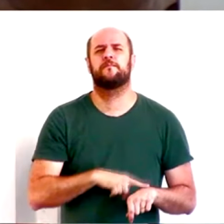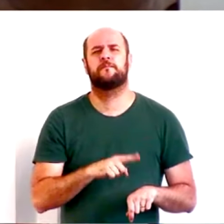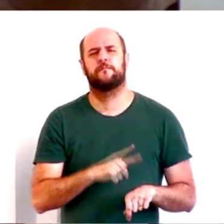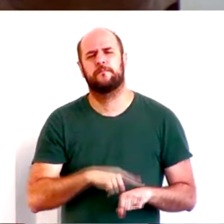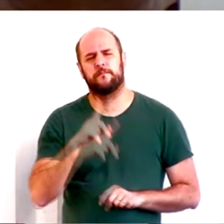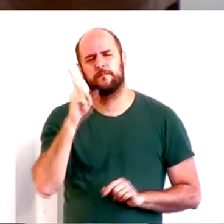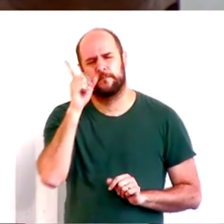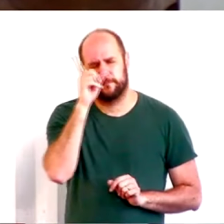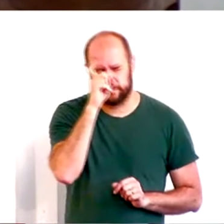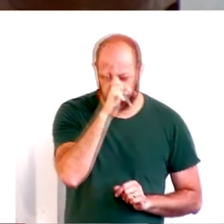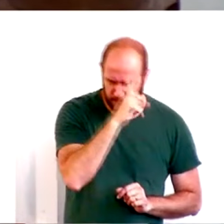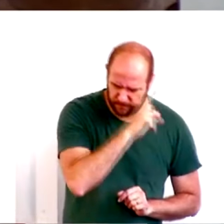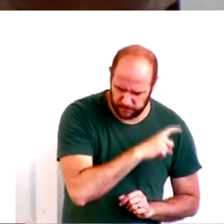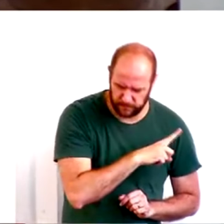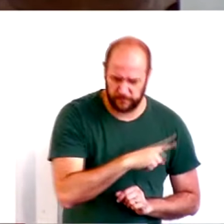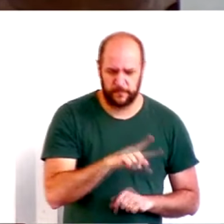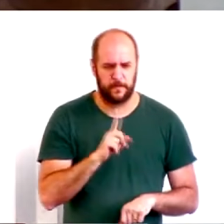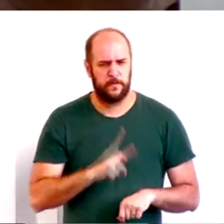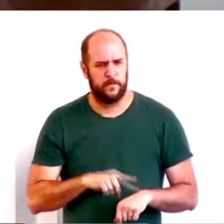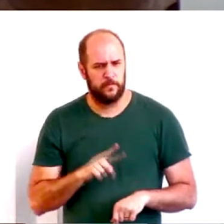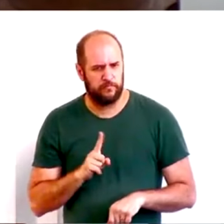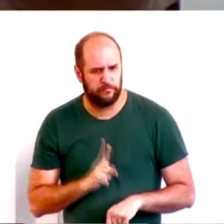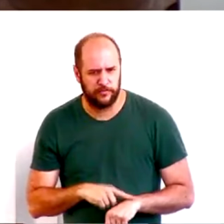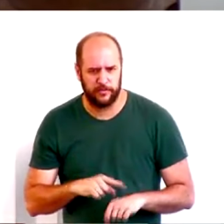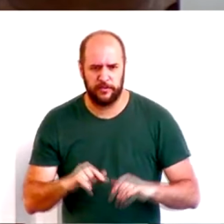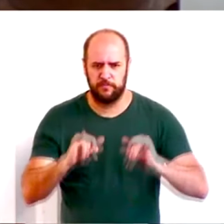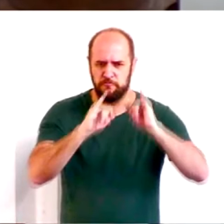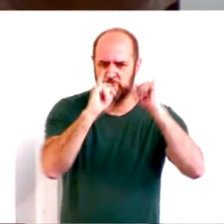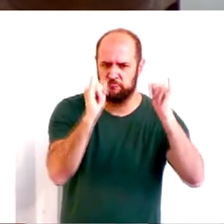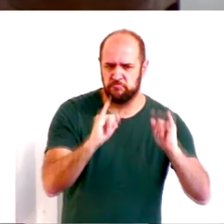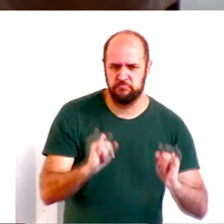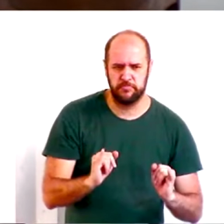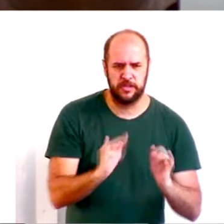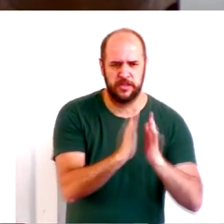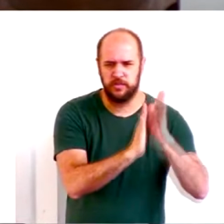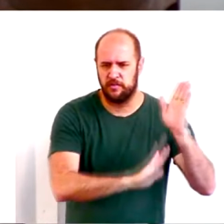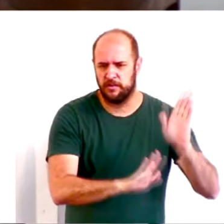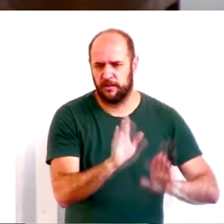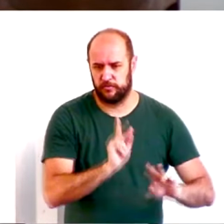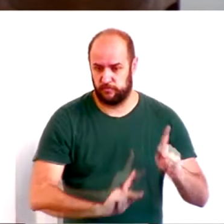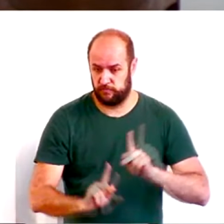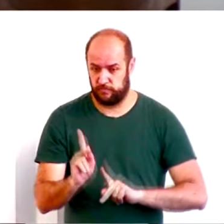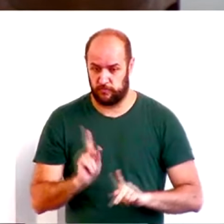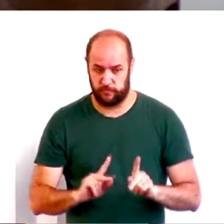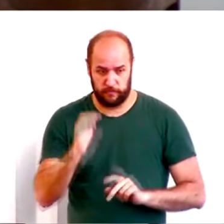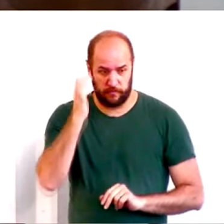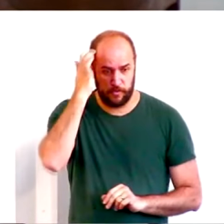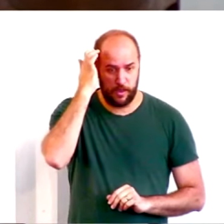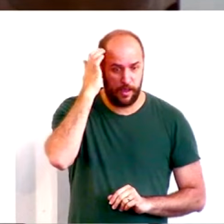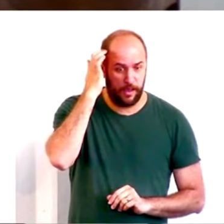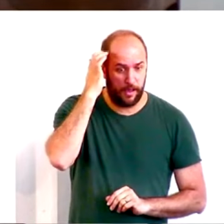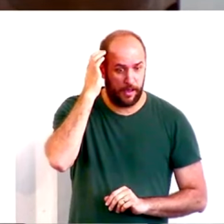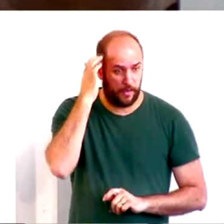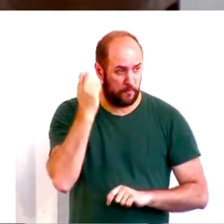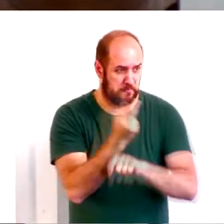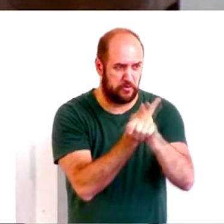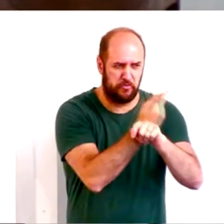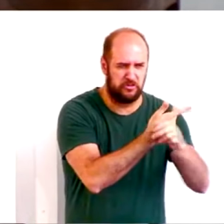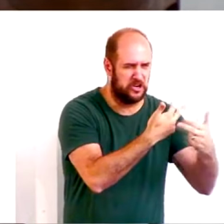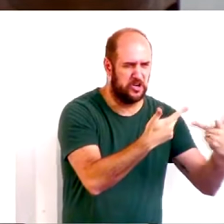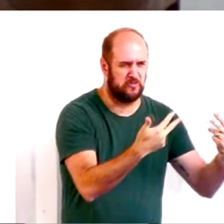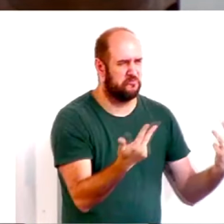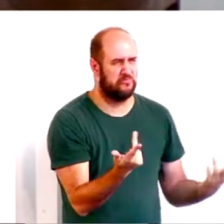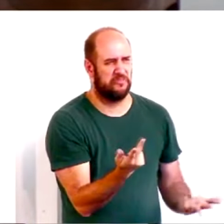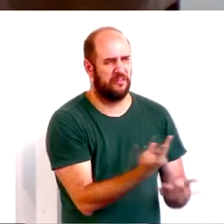um tempo de idolatria que o povo seria disciplinado com a invasão dos assírios isso era o ano